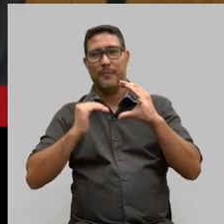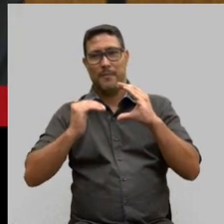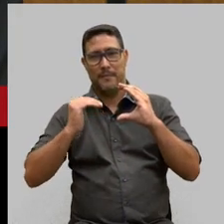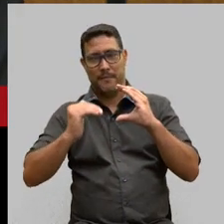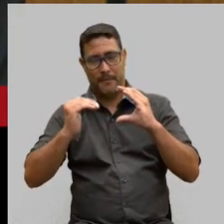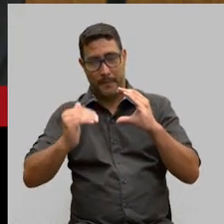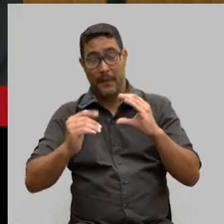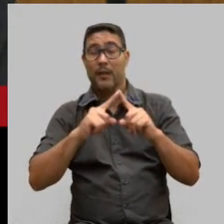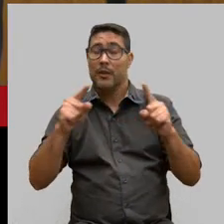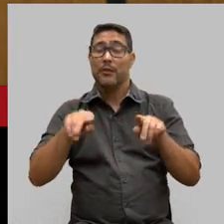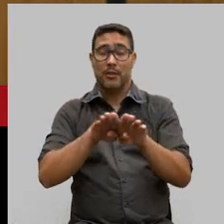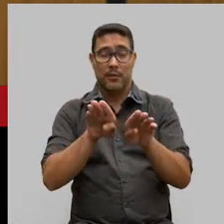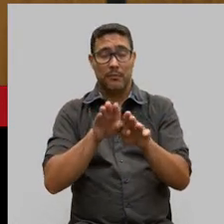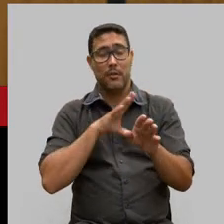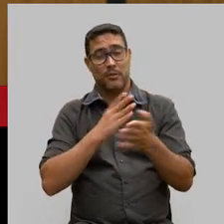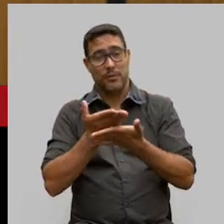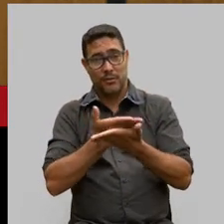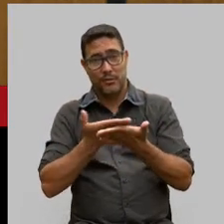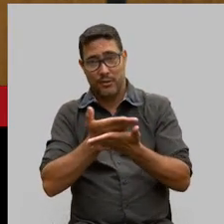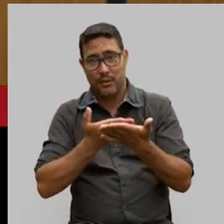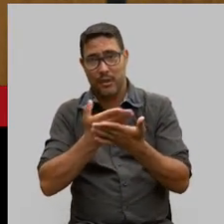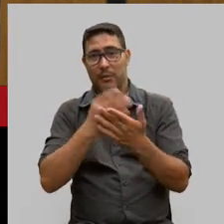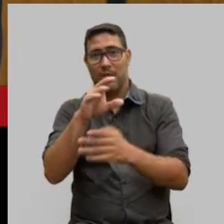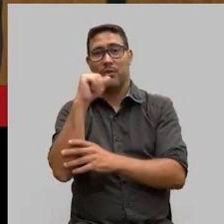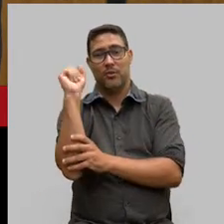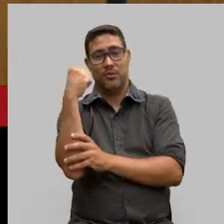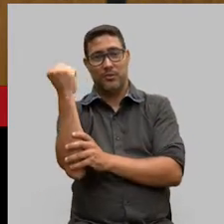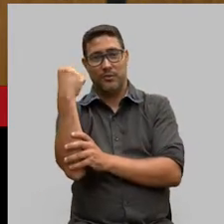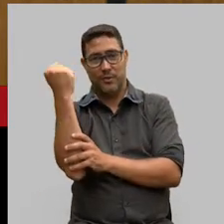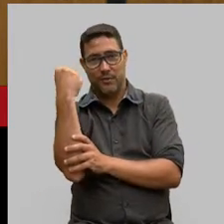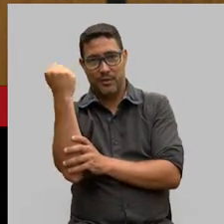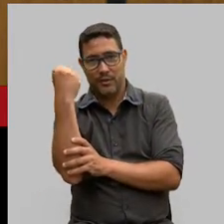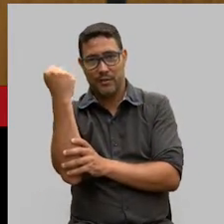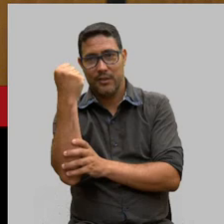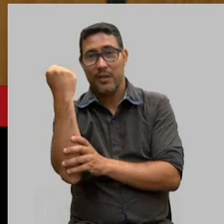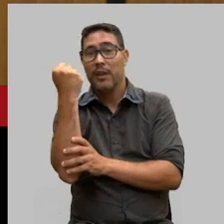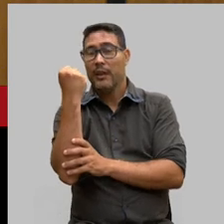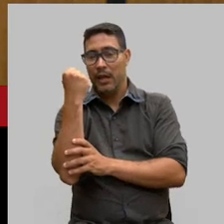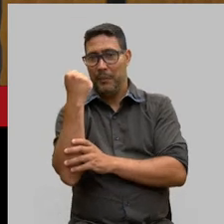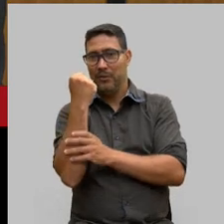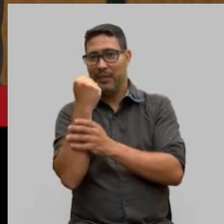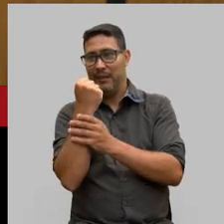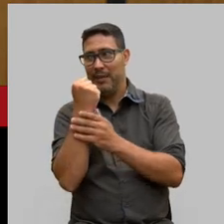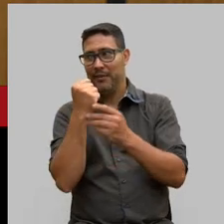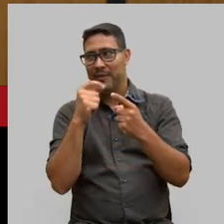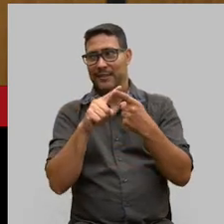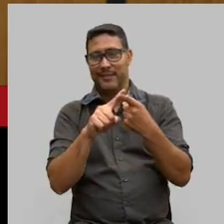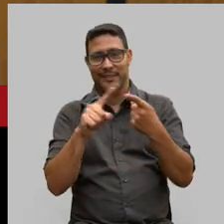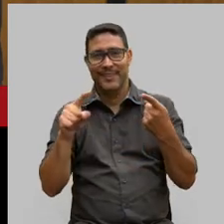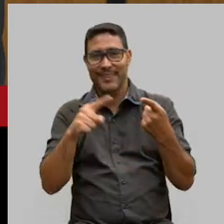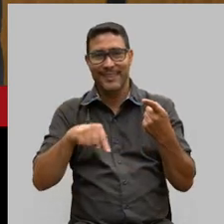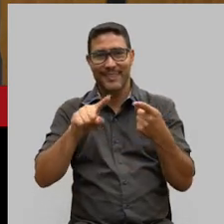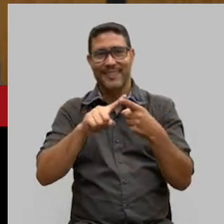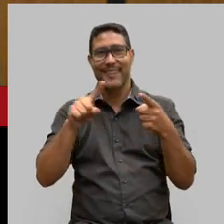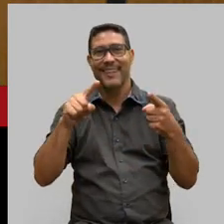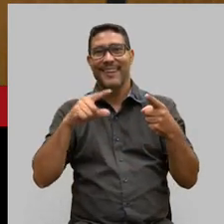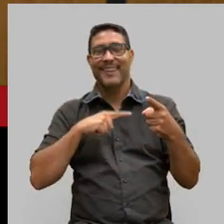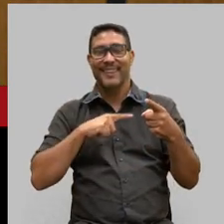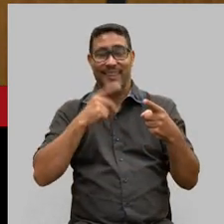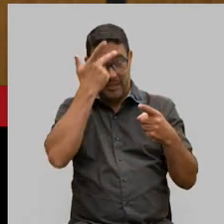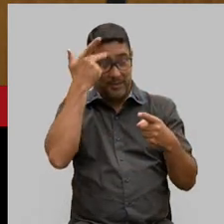aí de tratamento de fisio terapia de terapia ocupacional para gerar oportunidades para essas pessoas